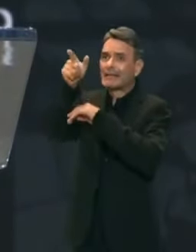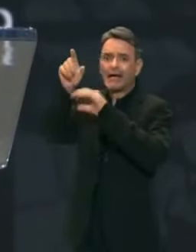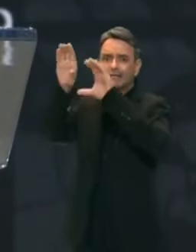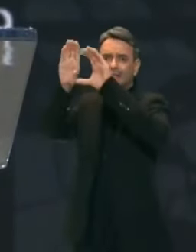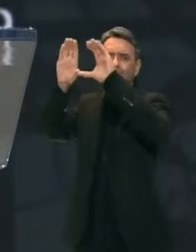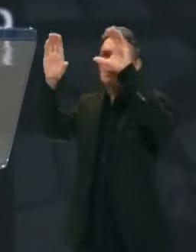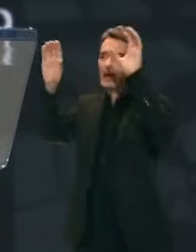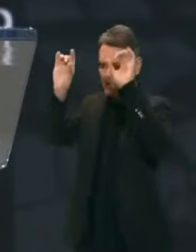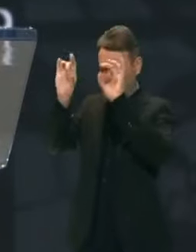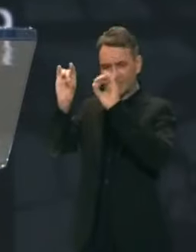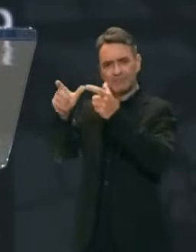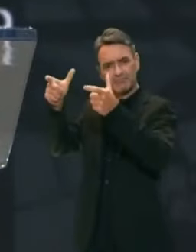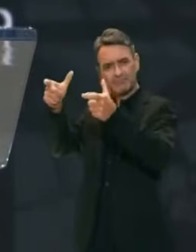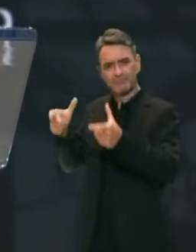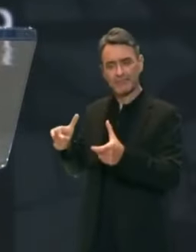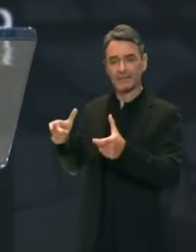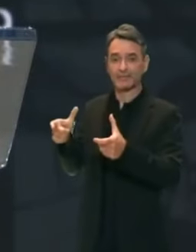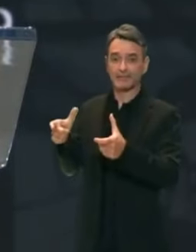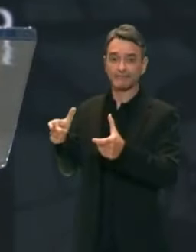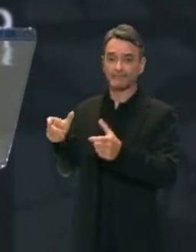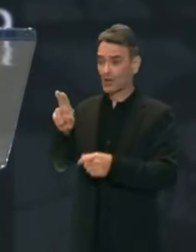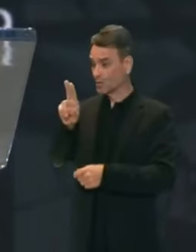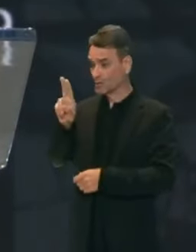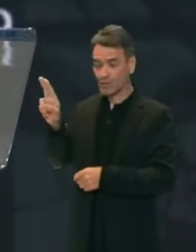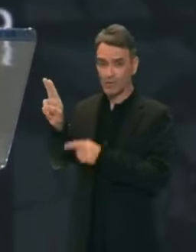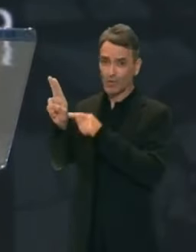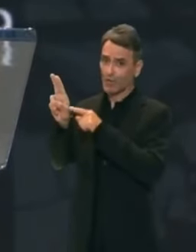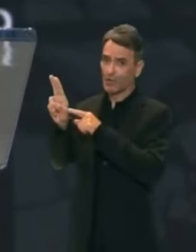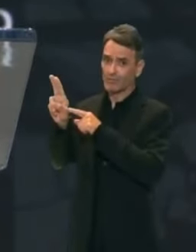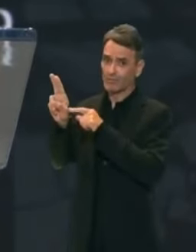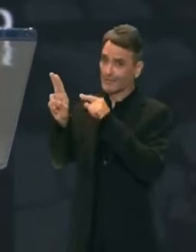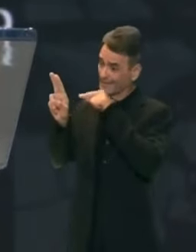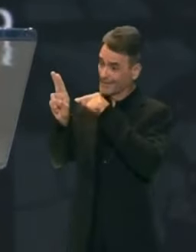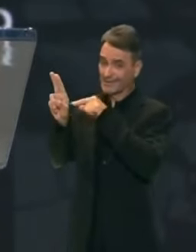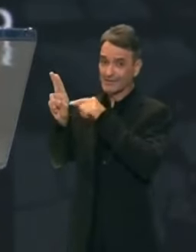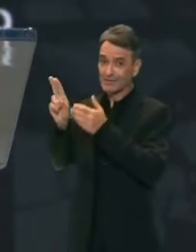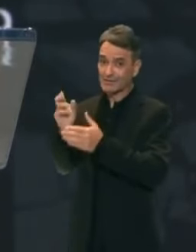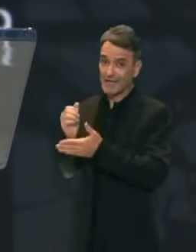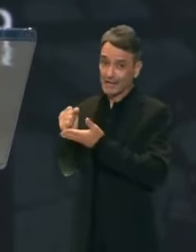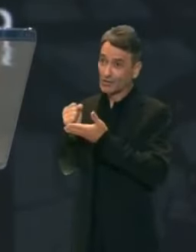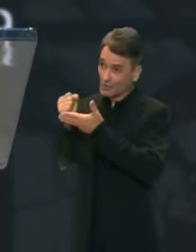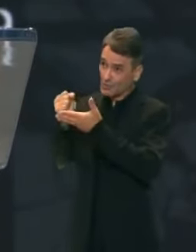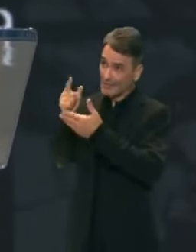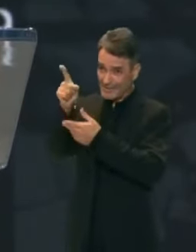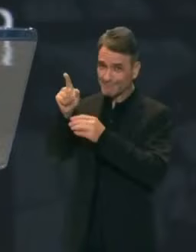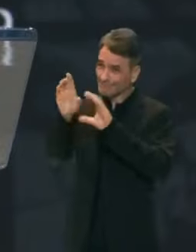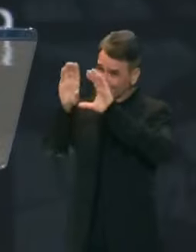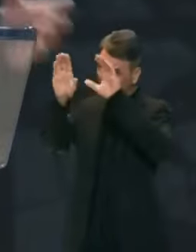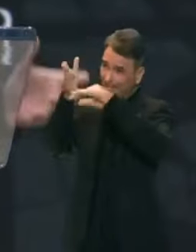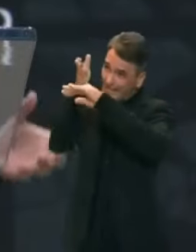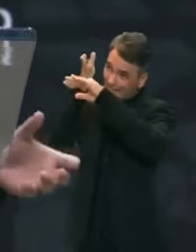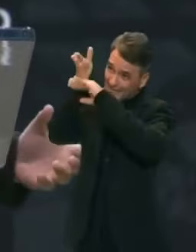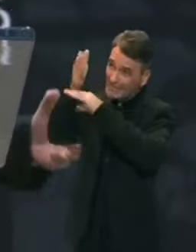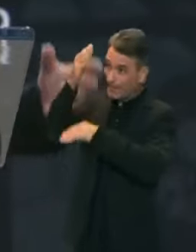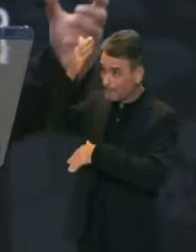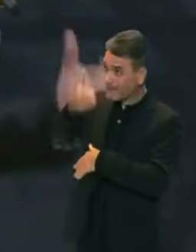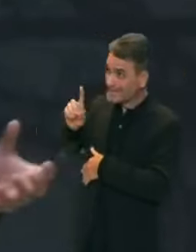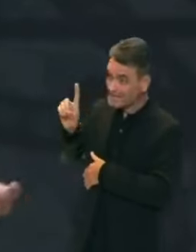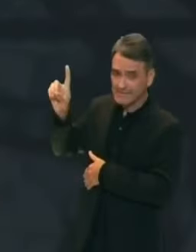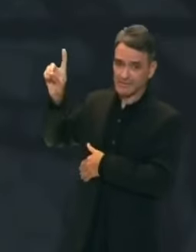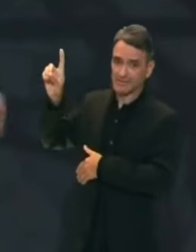esse nome é a chave que nos leva à sala do trono. Quando nós oramos